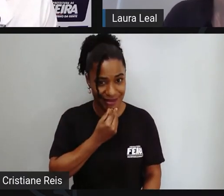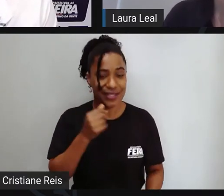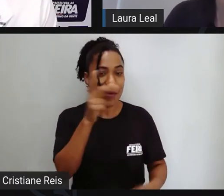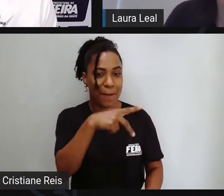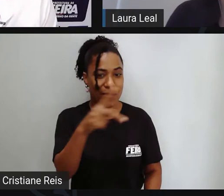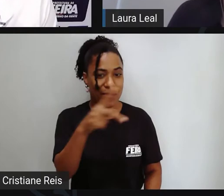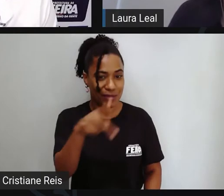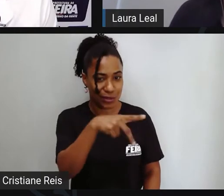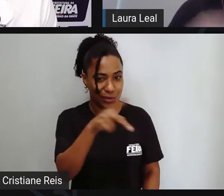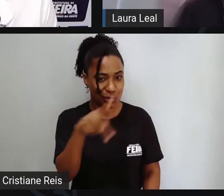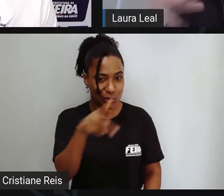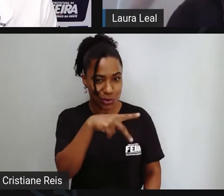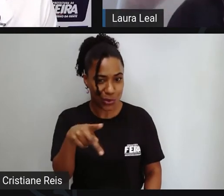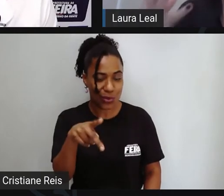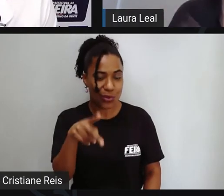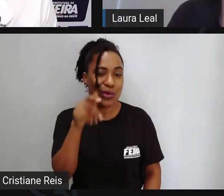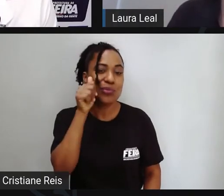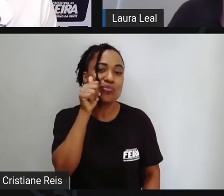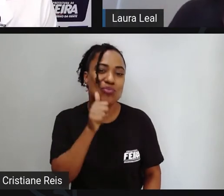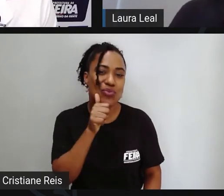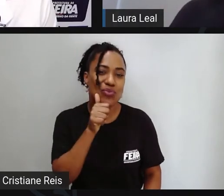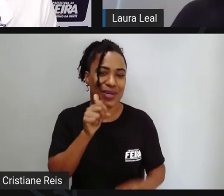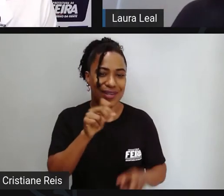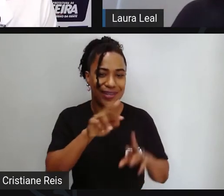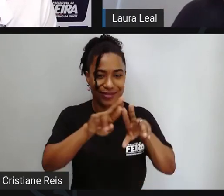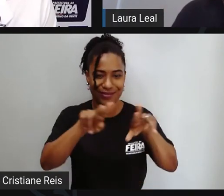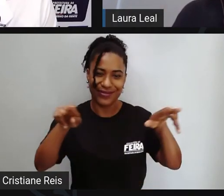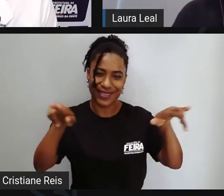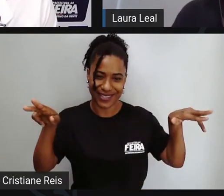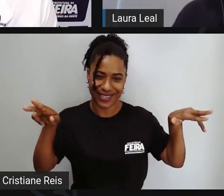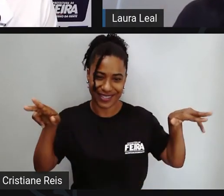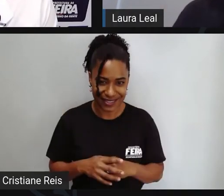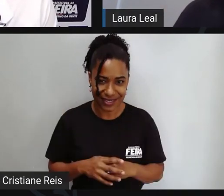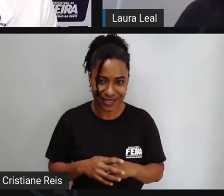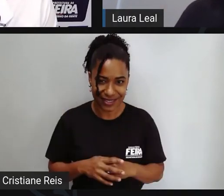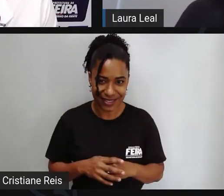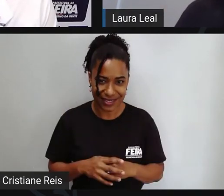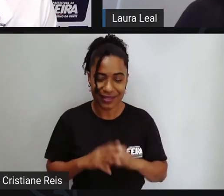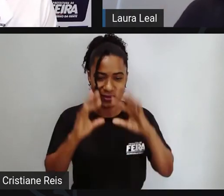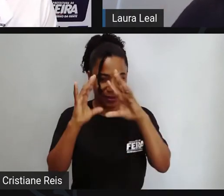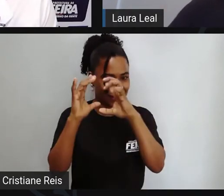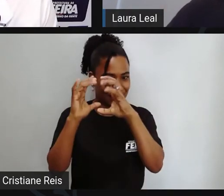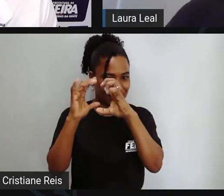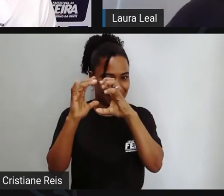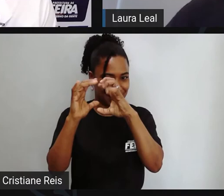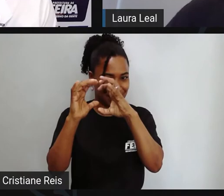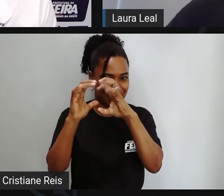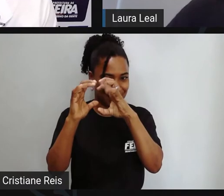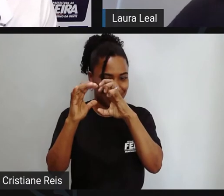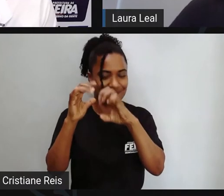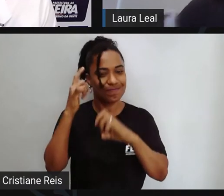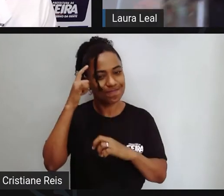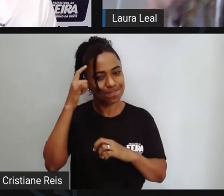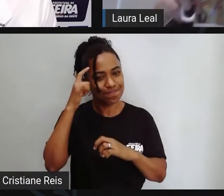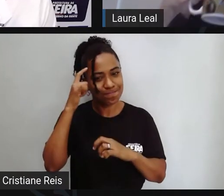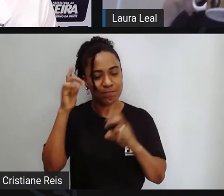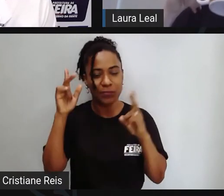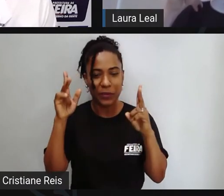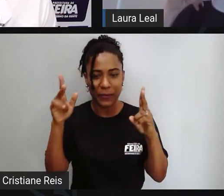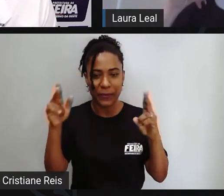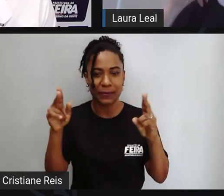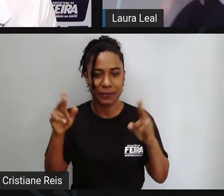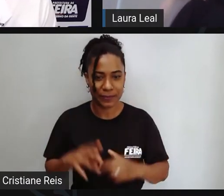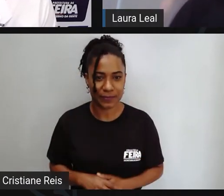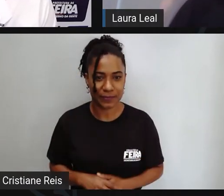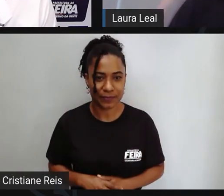mulheres, né? É a mesma forma com que o nosso cérebro funciona. Eu fico muito chateado quando eu estou preparando alguma aula, assim, algum slide,